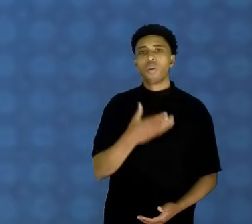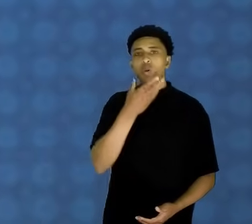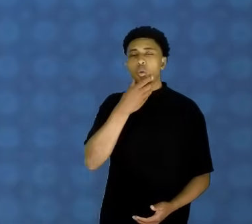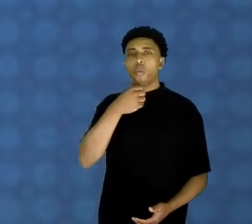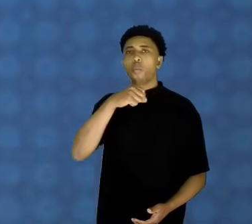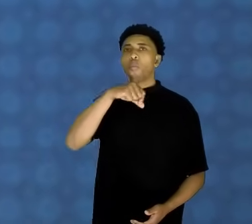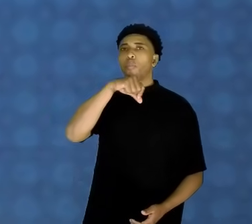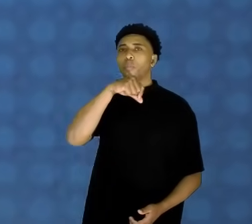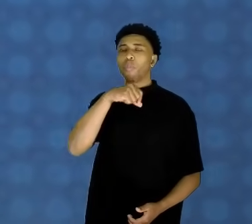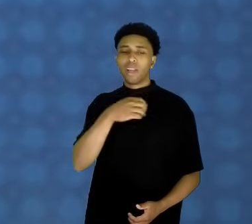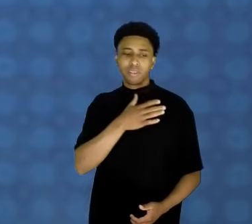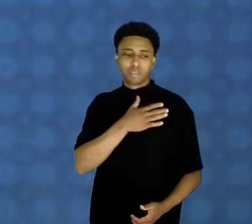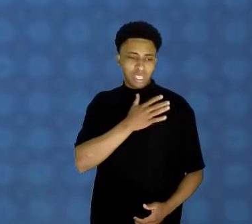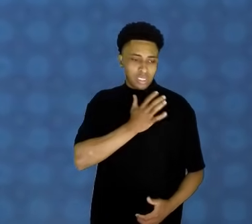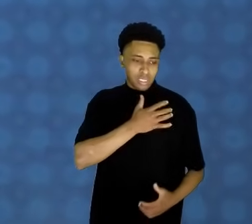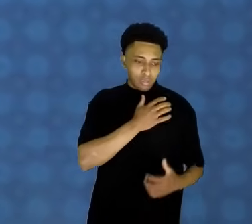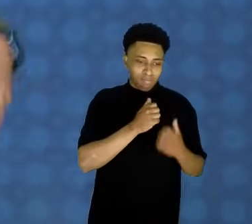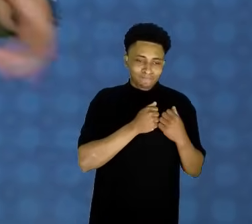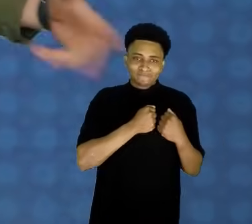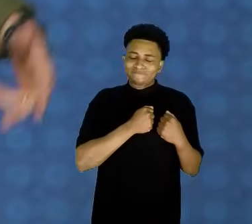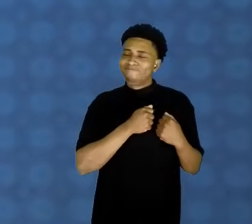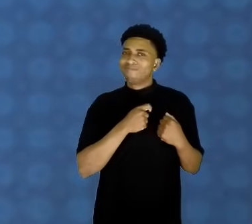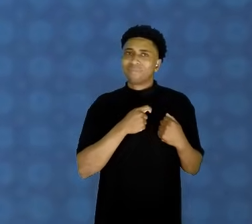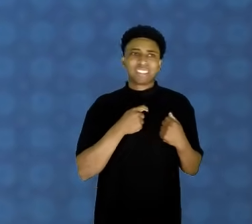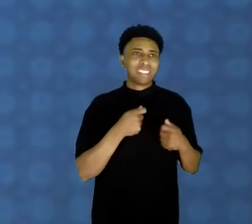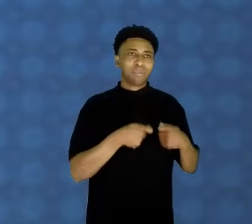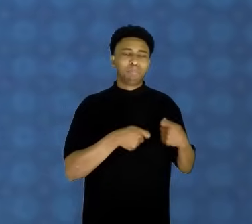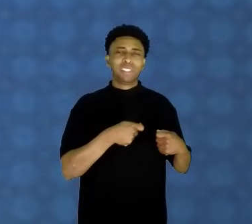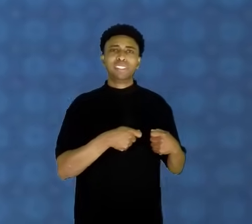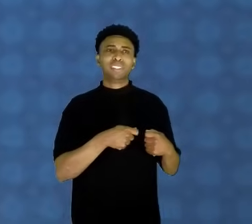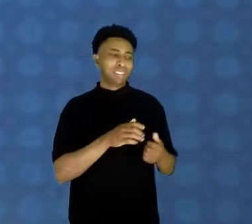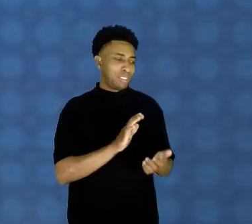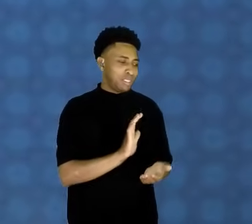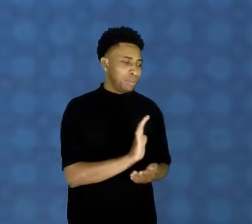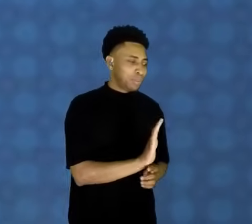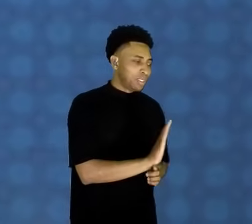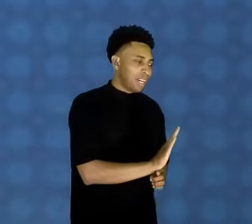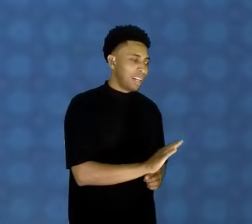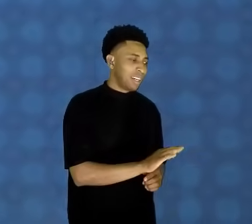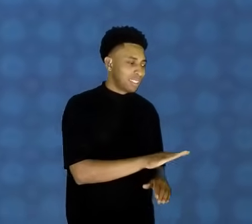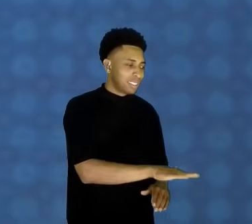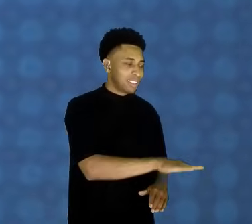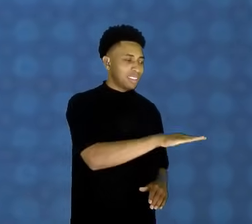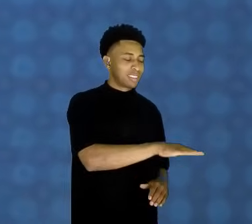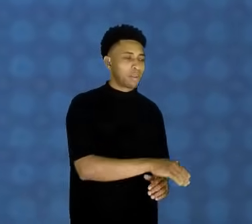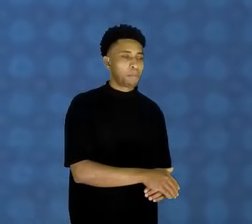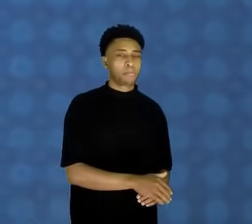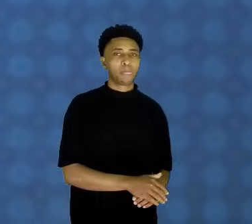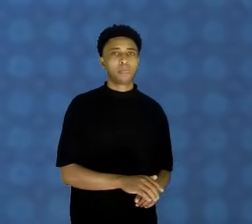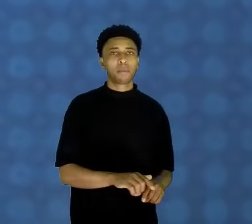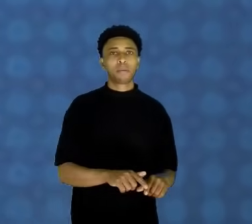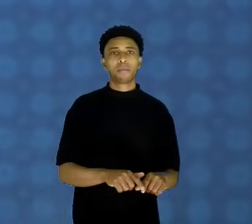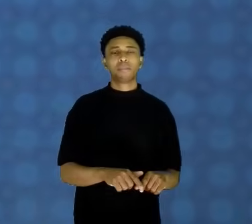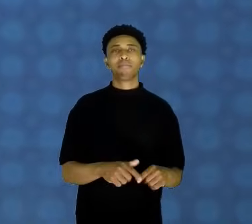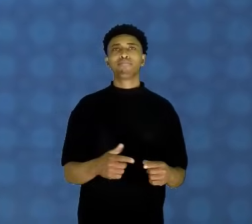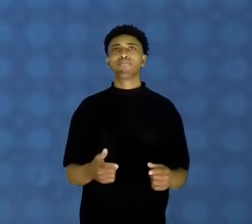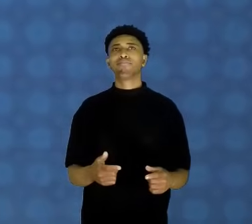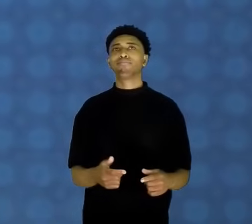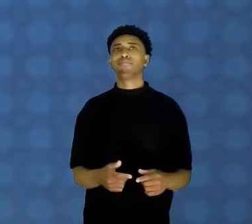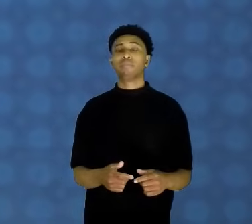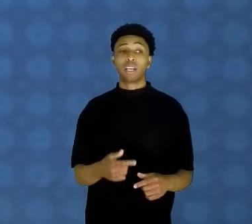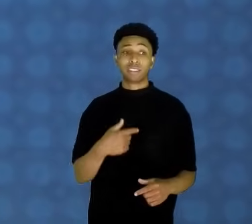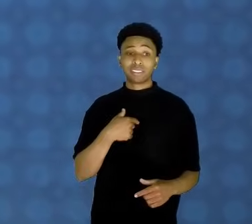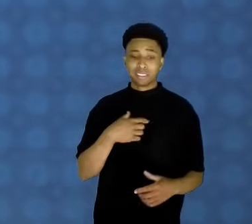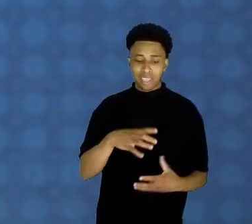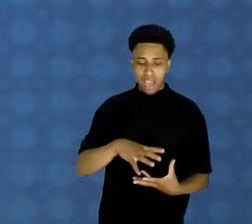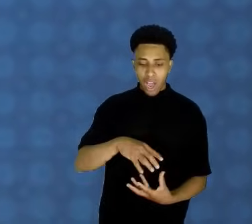preciso ajudá-lo, mas a razão diz: não, ele precisa andar. Levanta daí, levanta, chora o quanto quiser, eu não